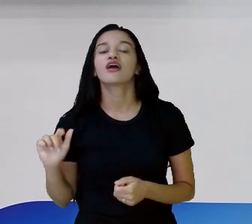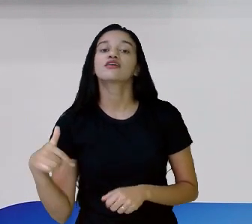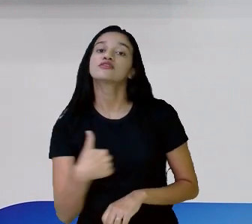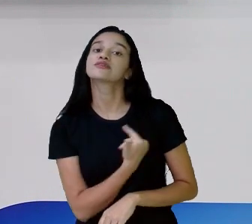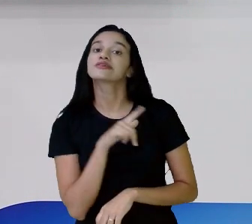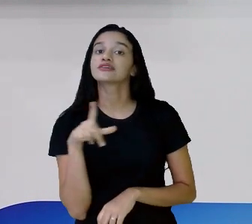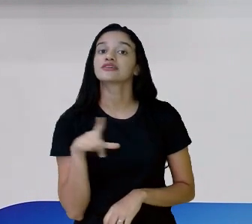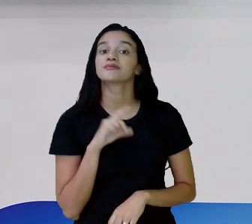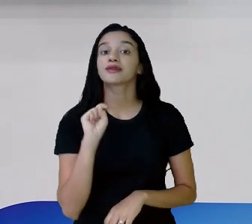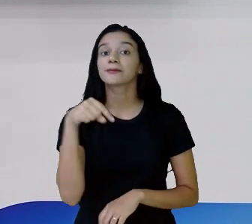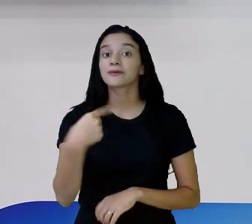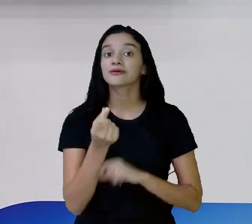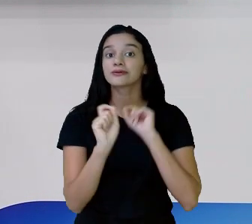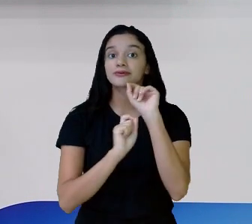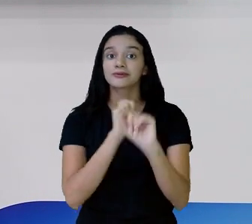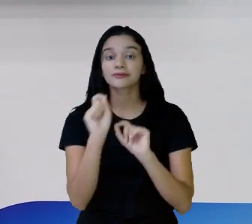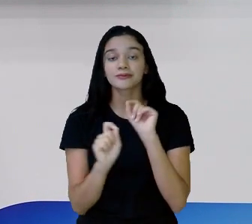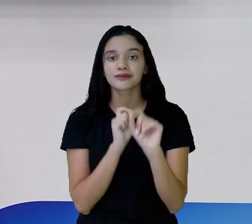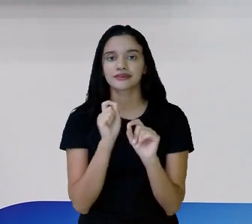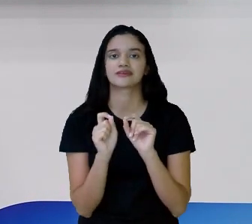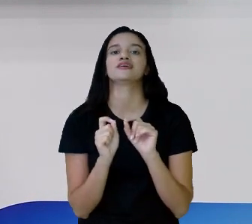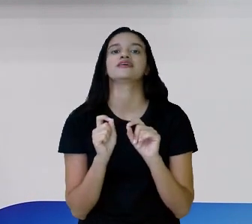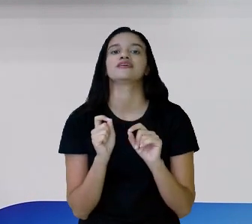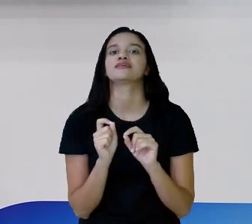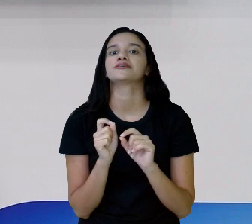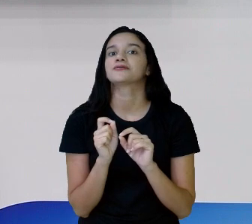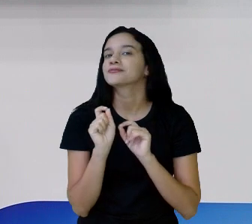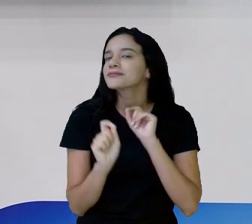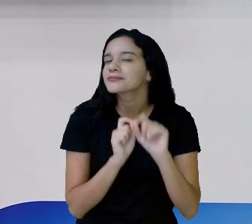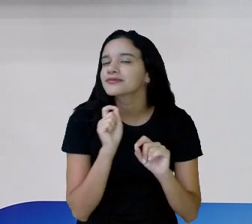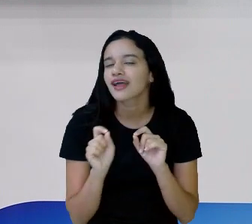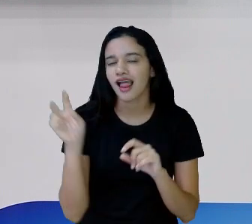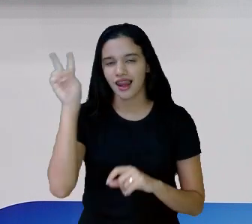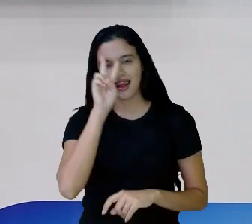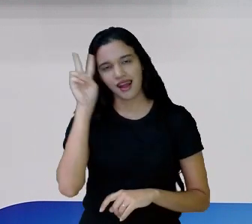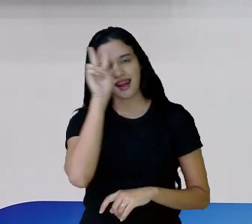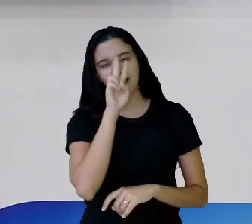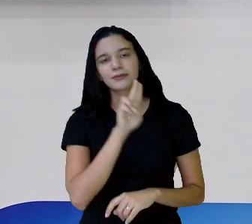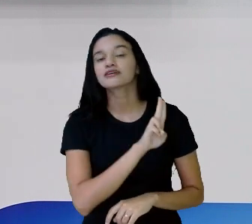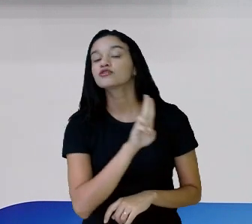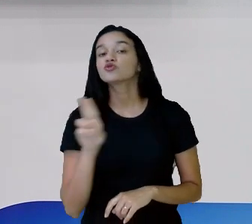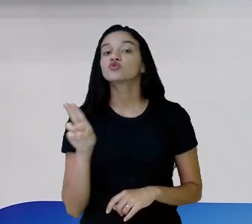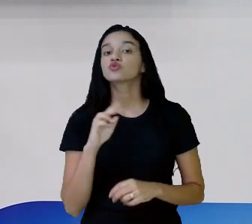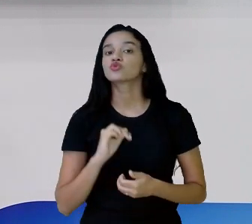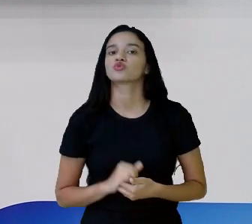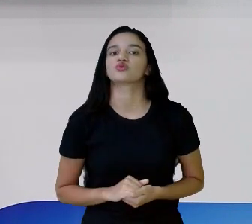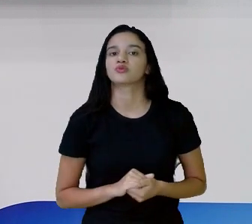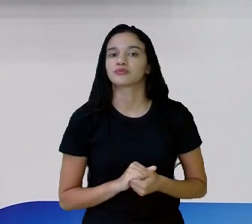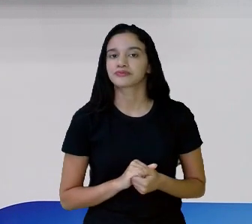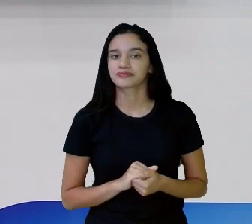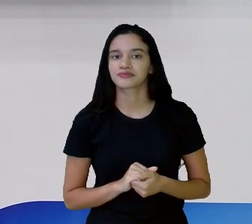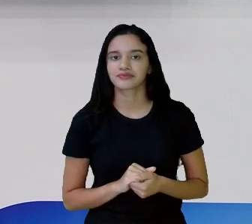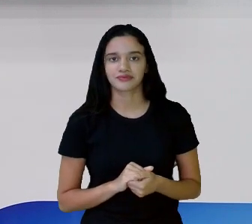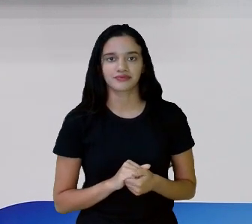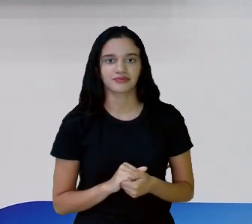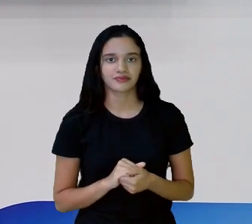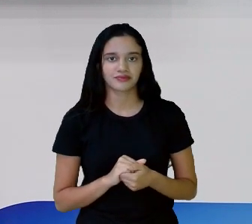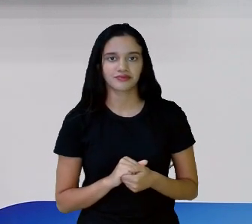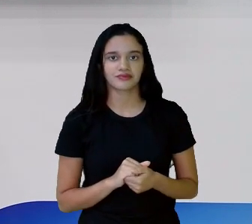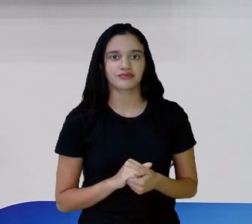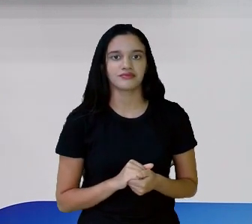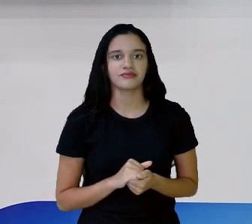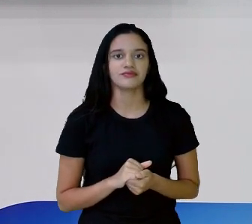temos depois o ponto de... Tandandanã, quem lembra o nome desse ponto? ponto de